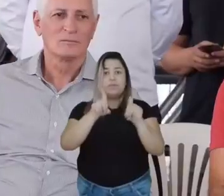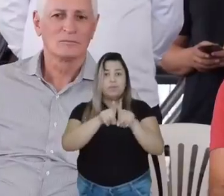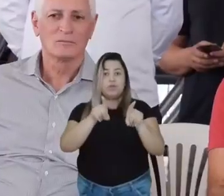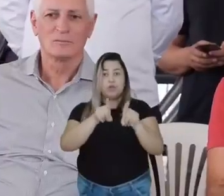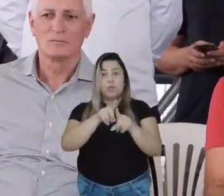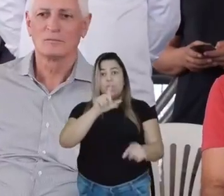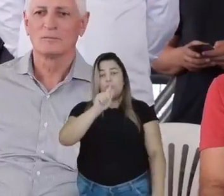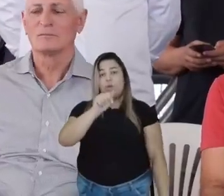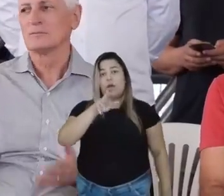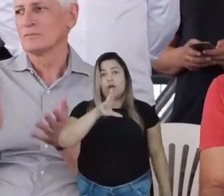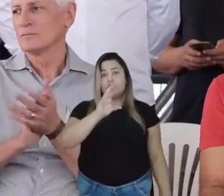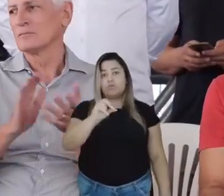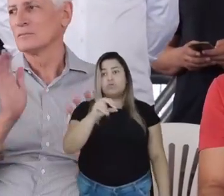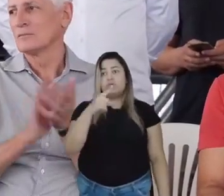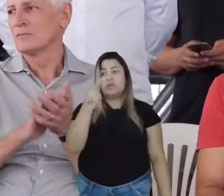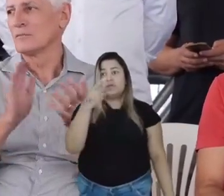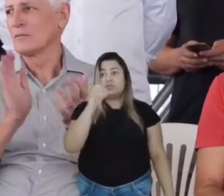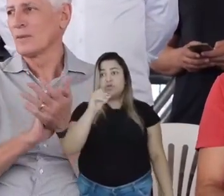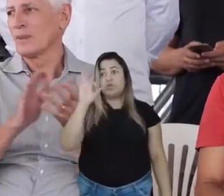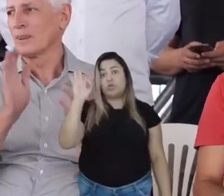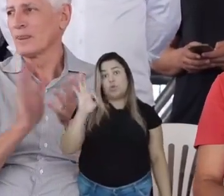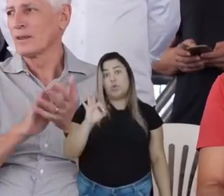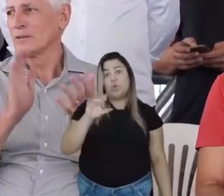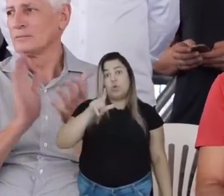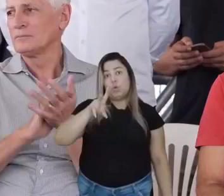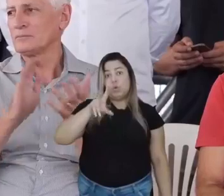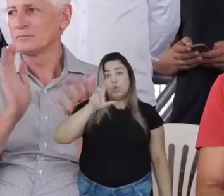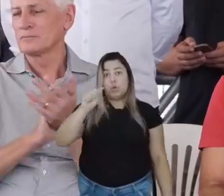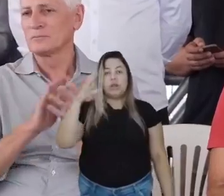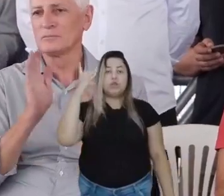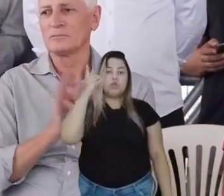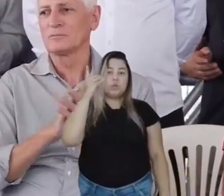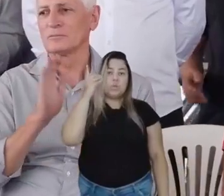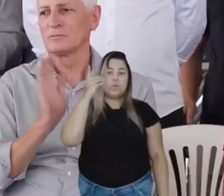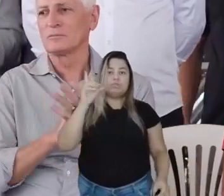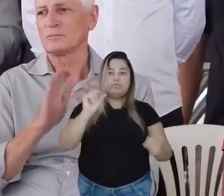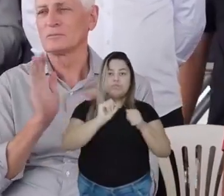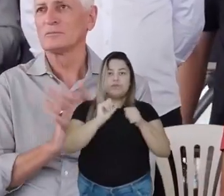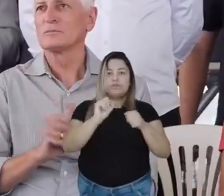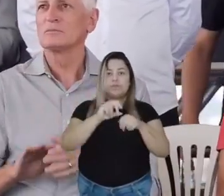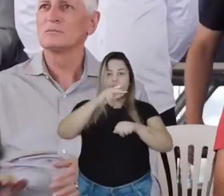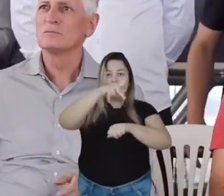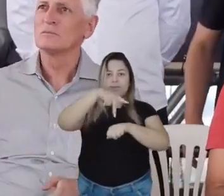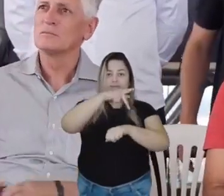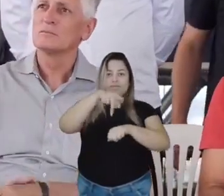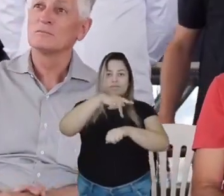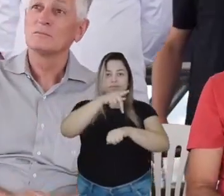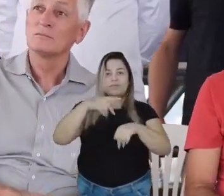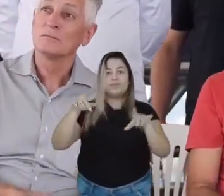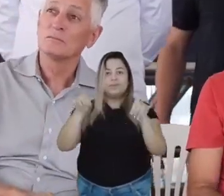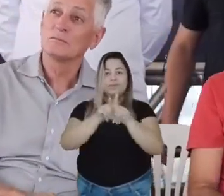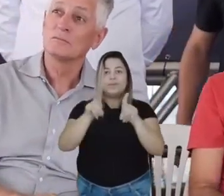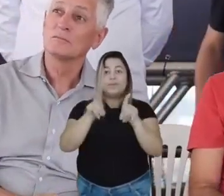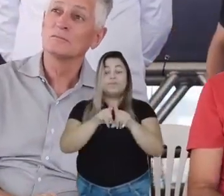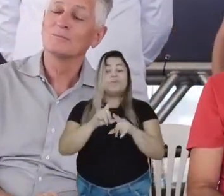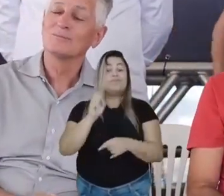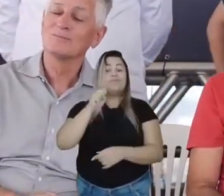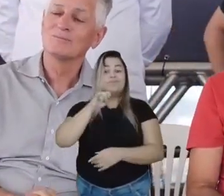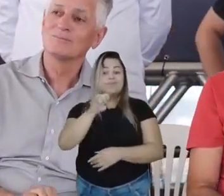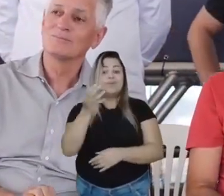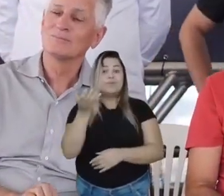que Lula e Dilma fizeram nesse país. Agora, se eles não querem votar na gente, é por outra